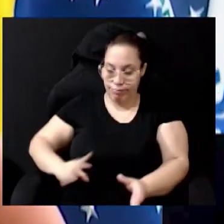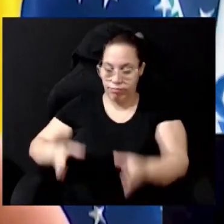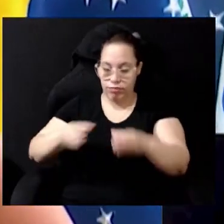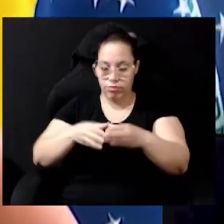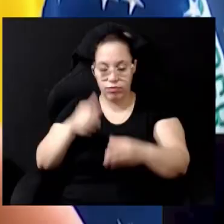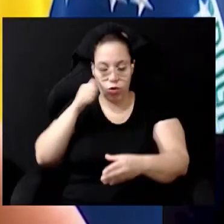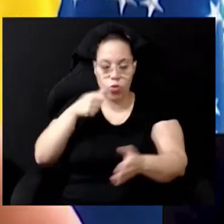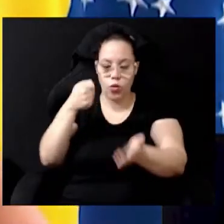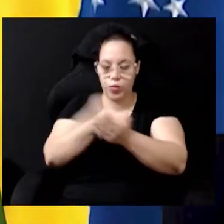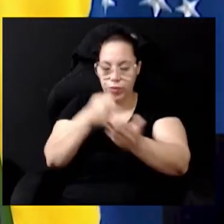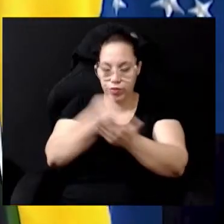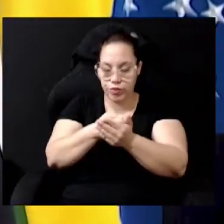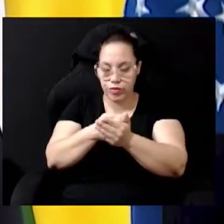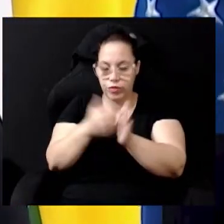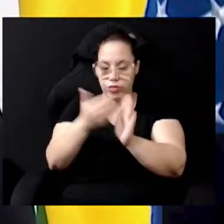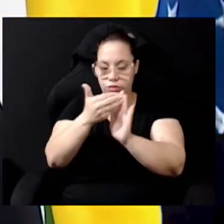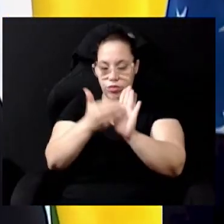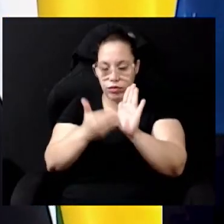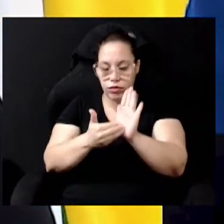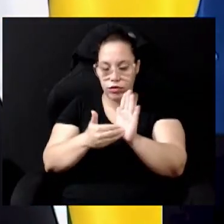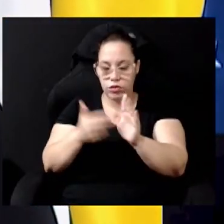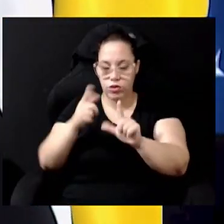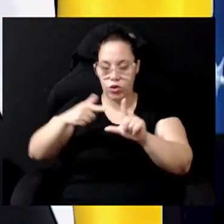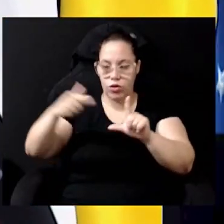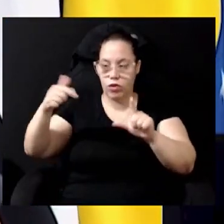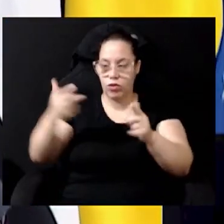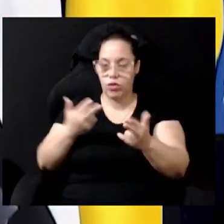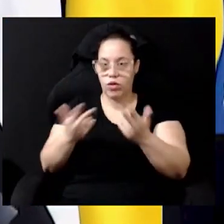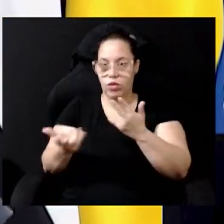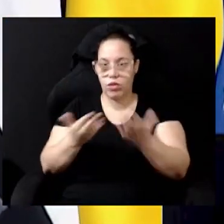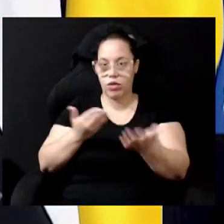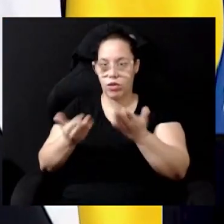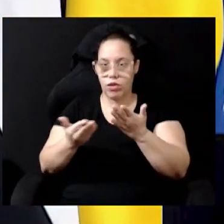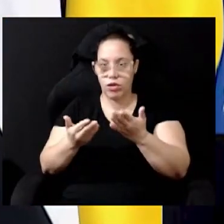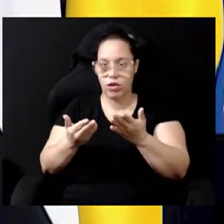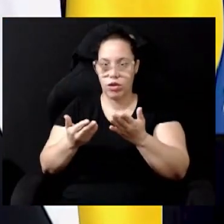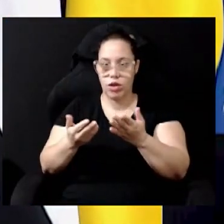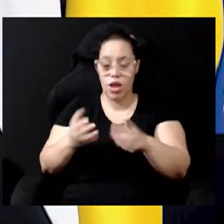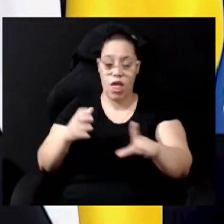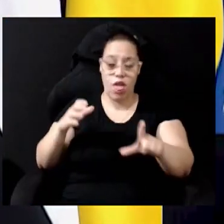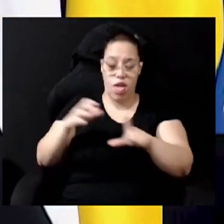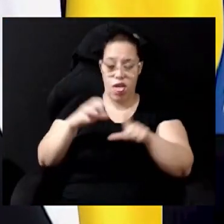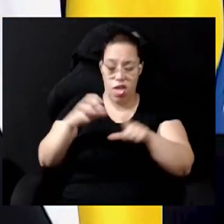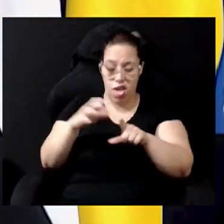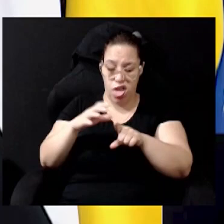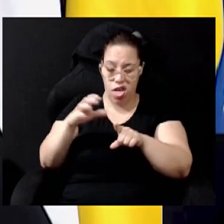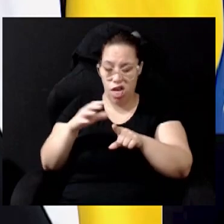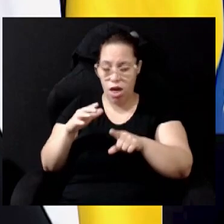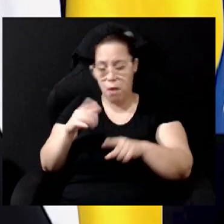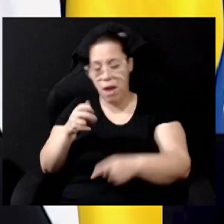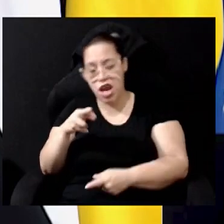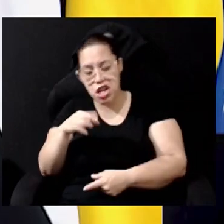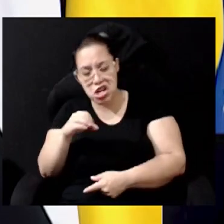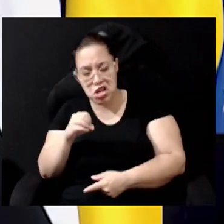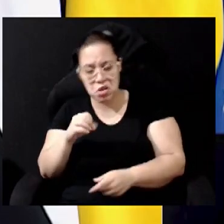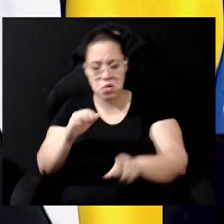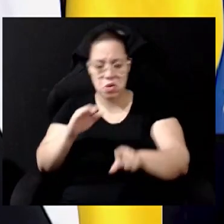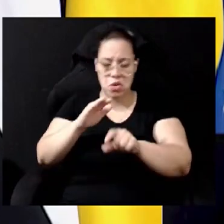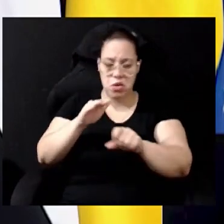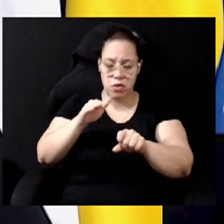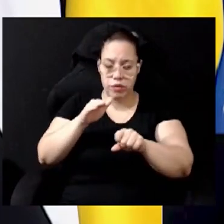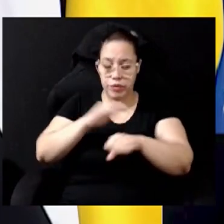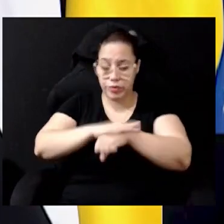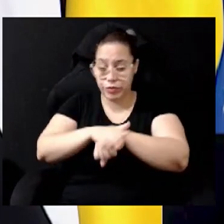os dados das desigualdades. A luta contra o machismo, contra o racismo, contra a desigualdade de